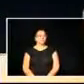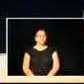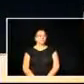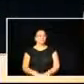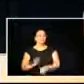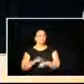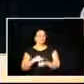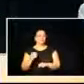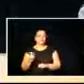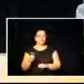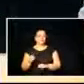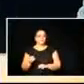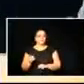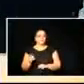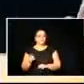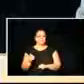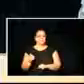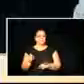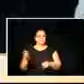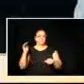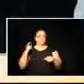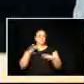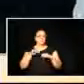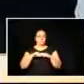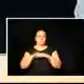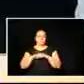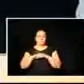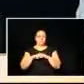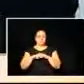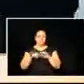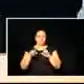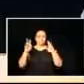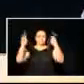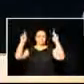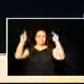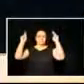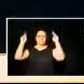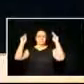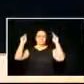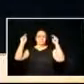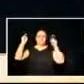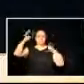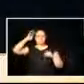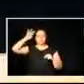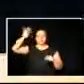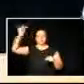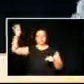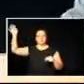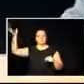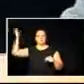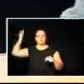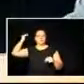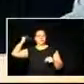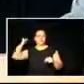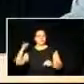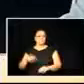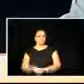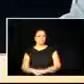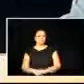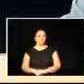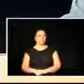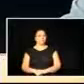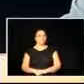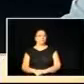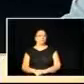Mas, dentro desse contexto, a gente tem que relembrar algumas coisas. Nós abrimos aqui uma CPI